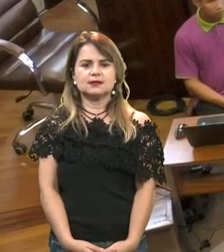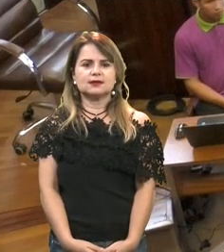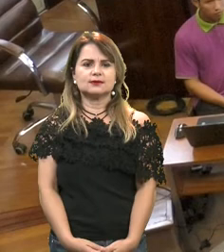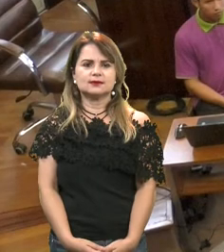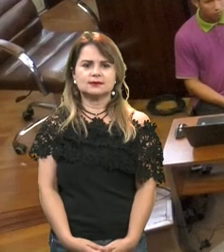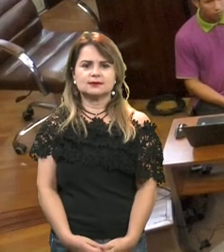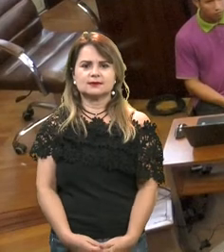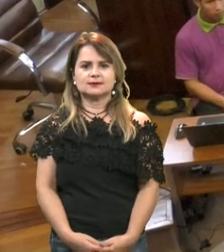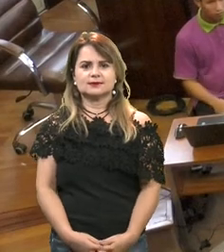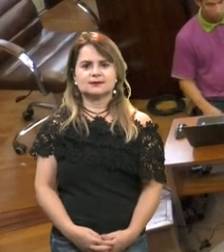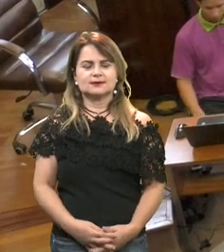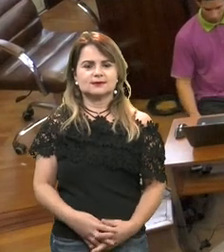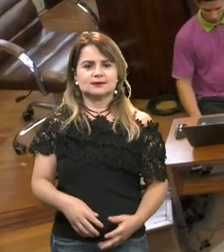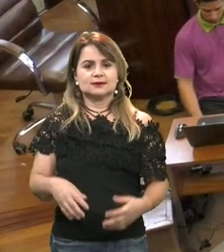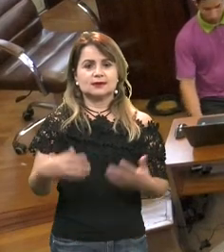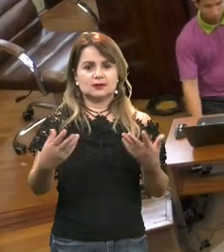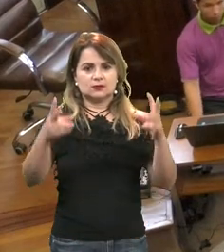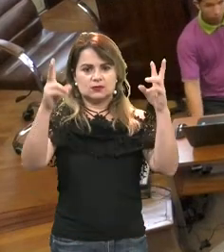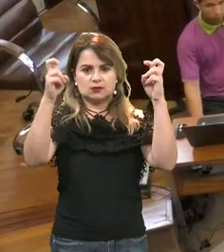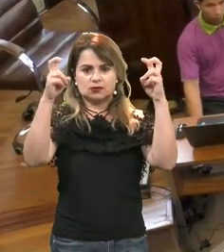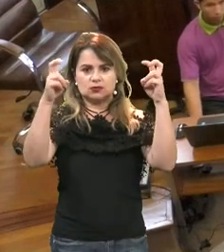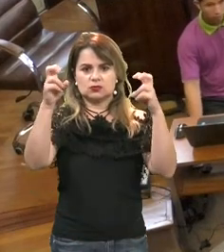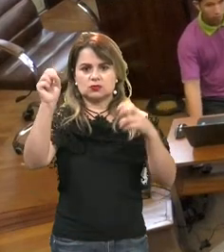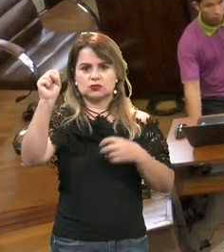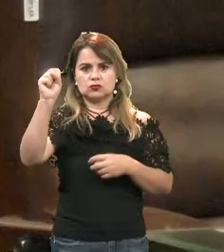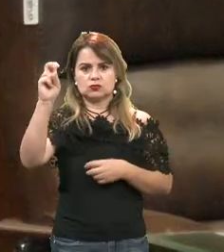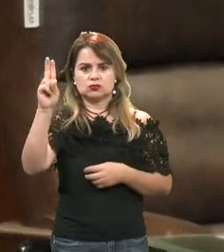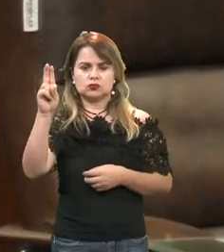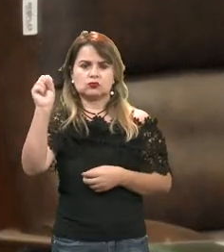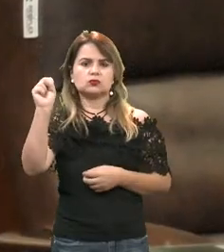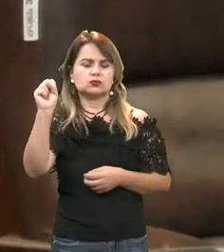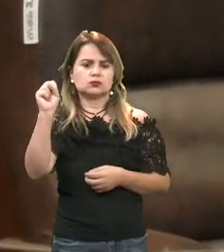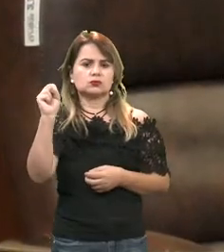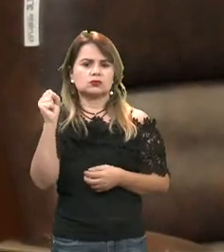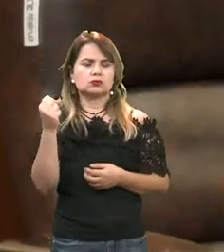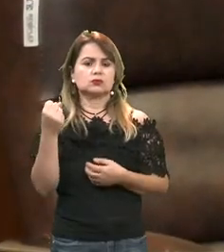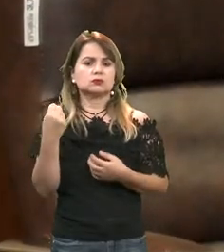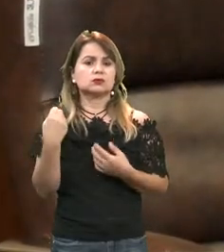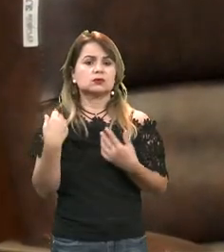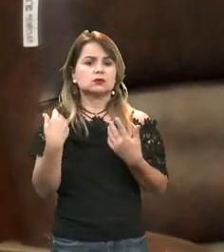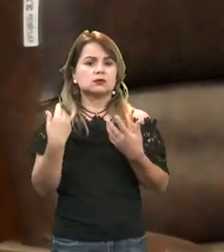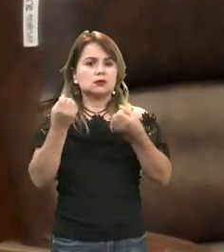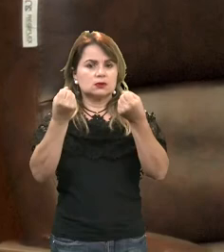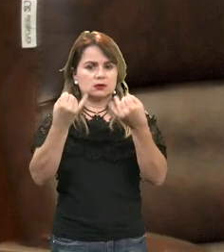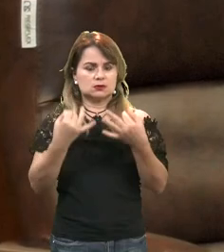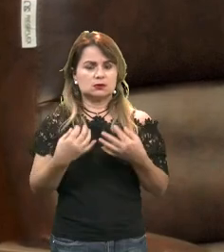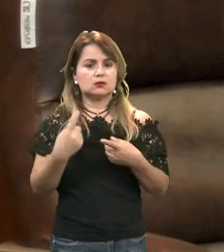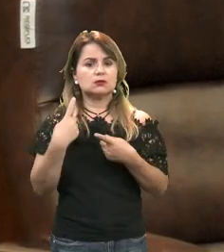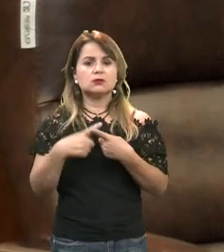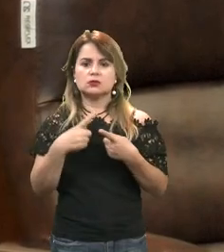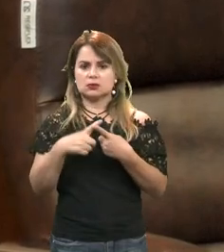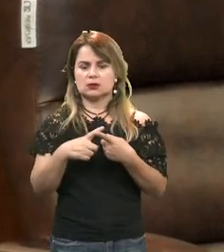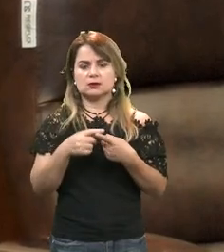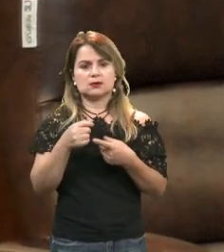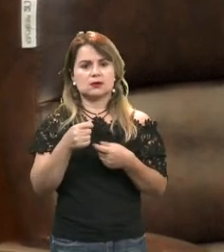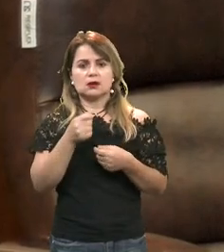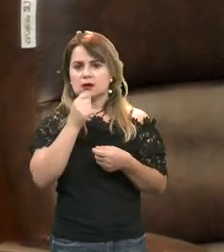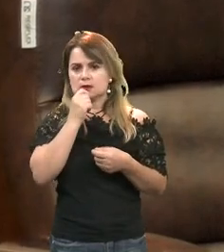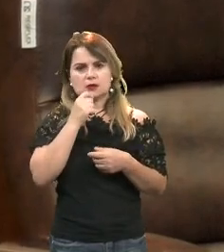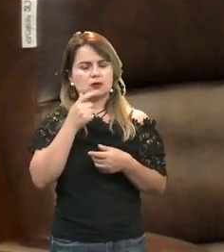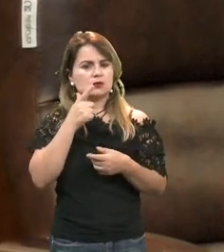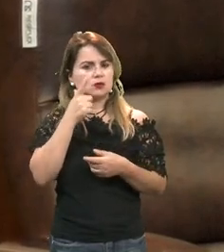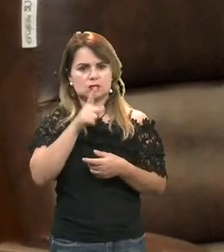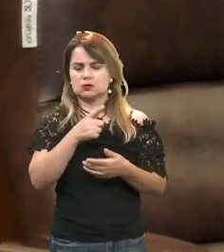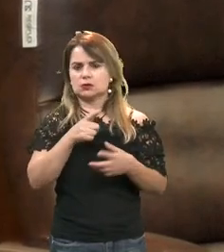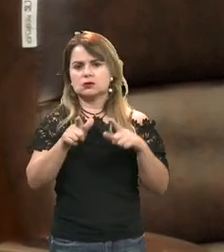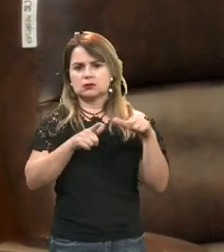Bom, então, só a questão do SUS, na verdade, a minha colocação foi justamente por quê que eu não consegui atuar no SUS. Eu que me orgulho de